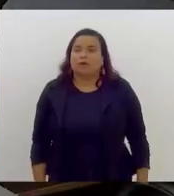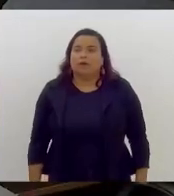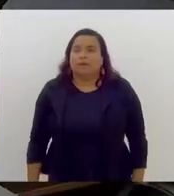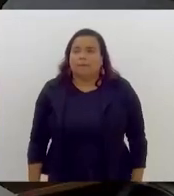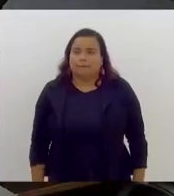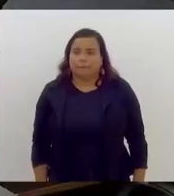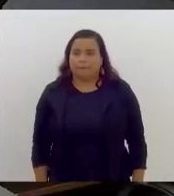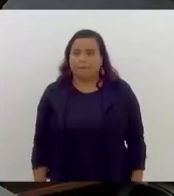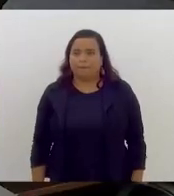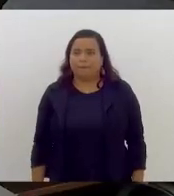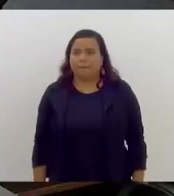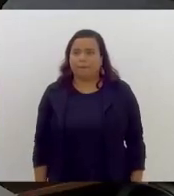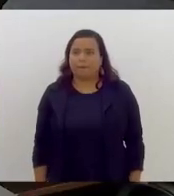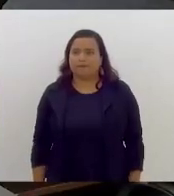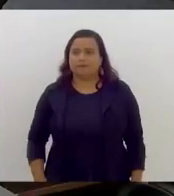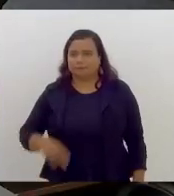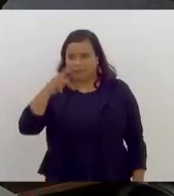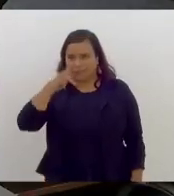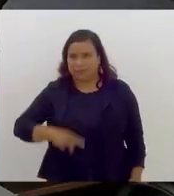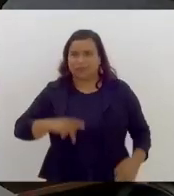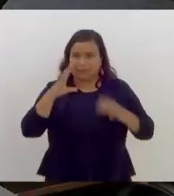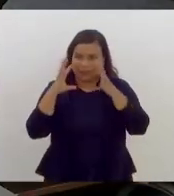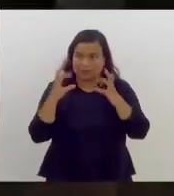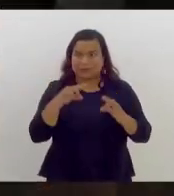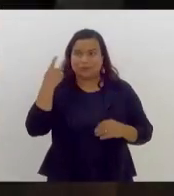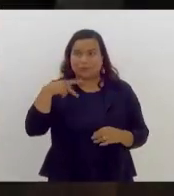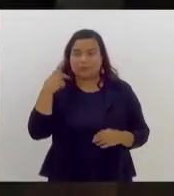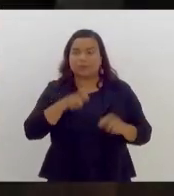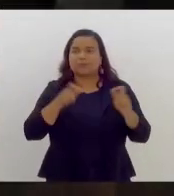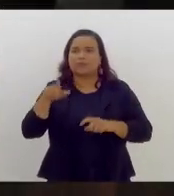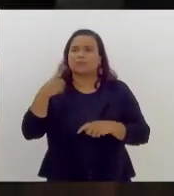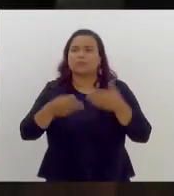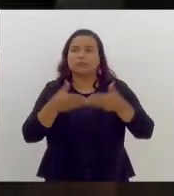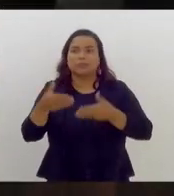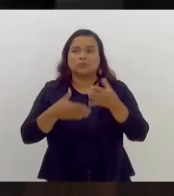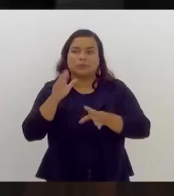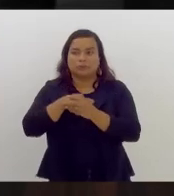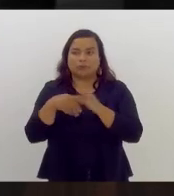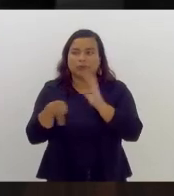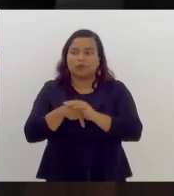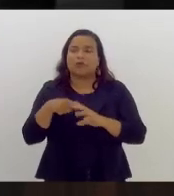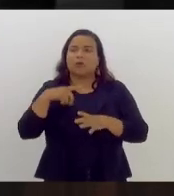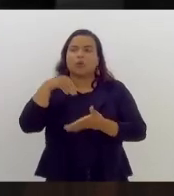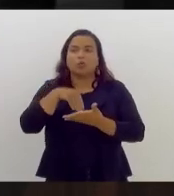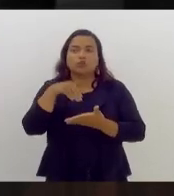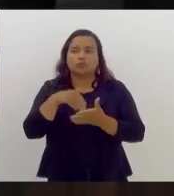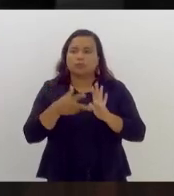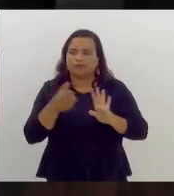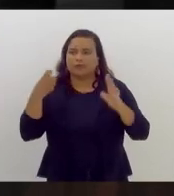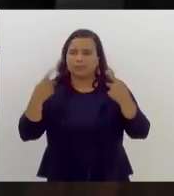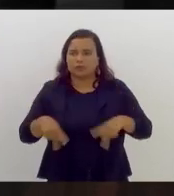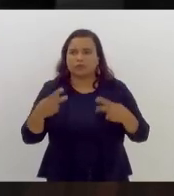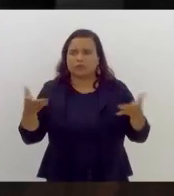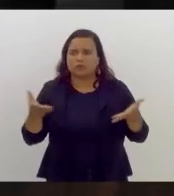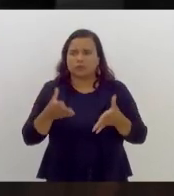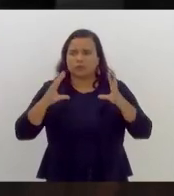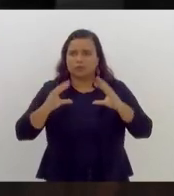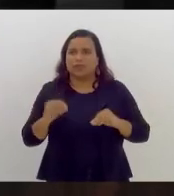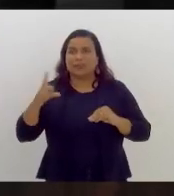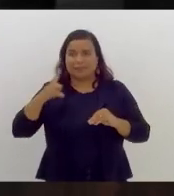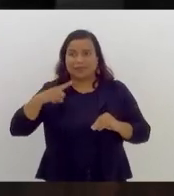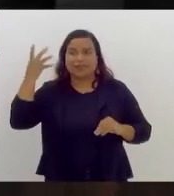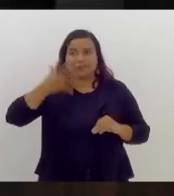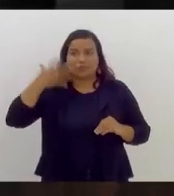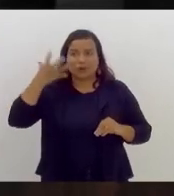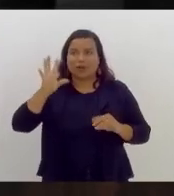Presidência, chama a atenção dos senhores parlamentares. Estamos em procedimento de votação. É o último veto da noite. Temos uma sessão